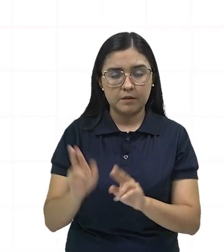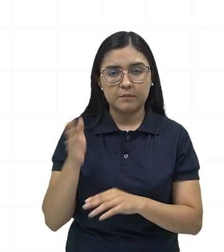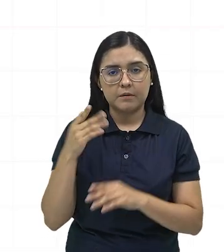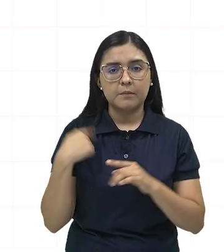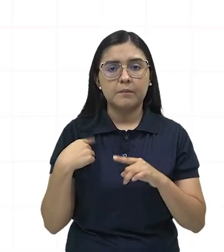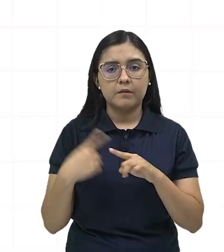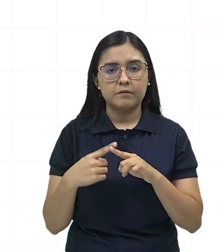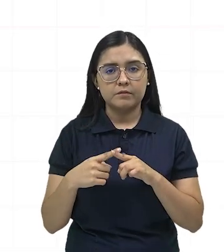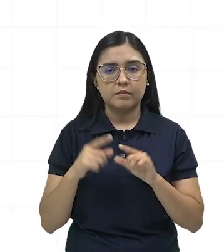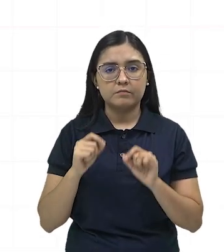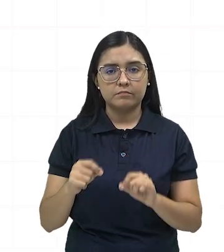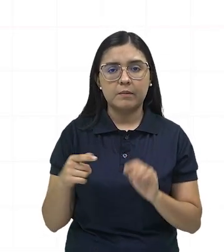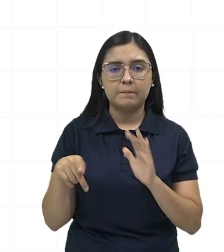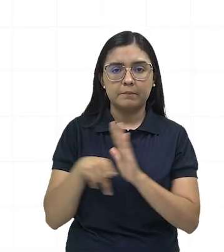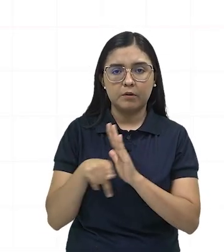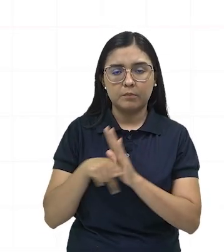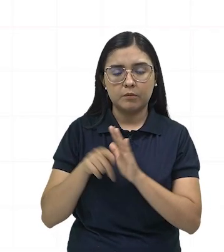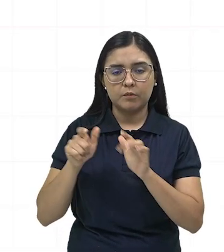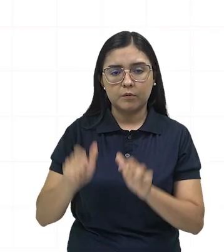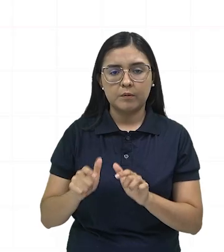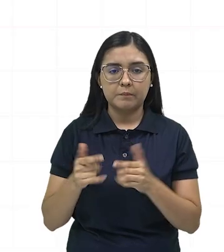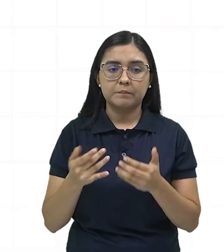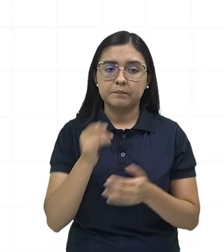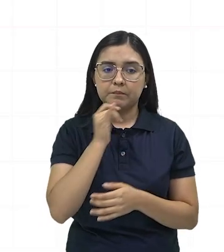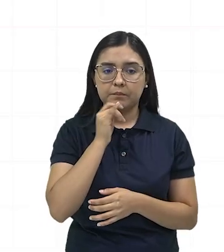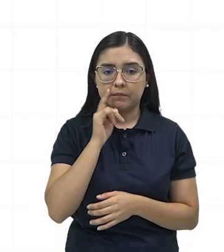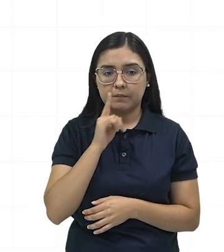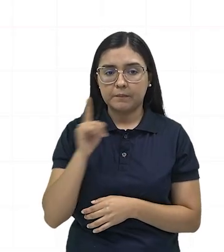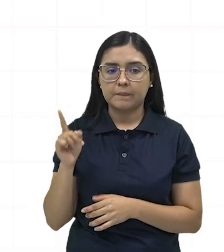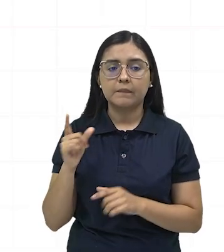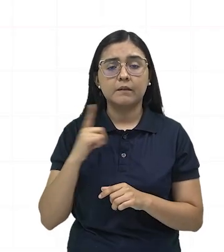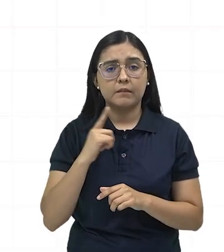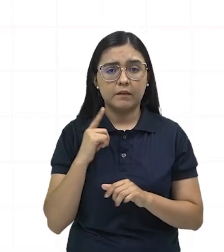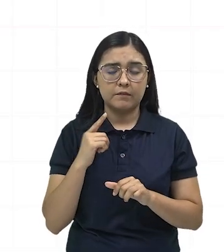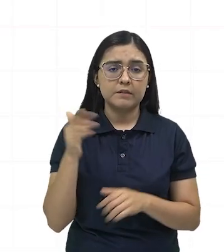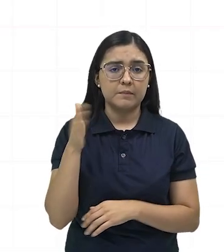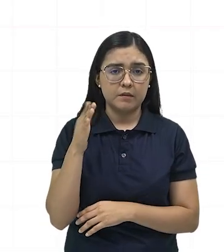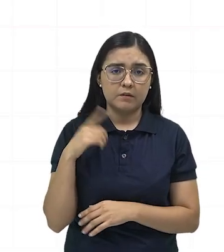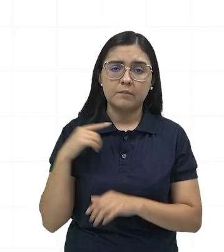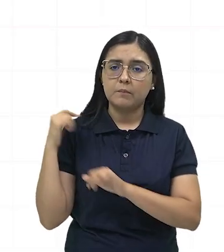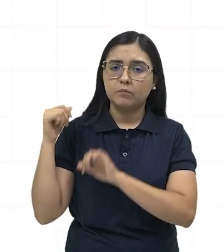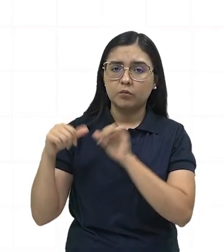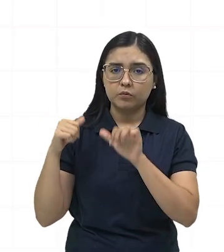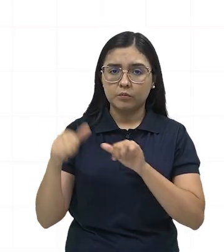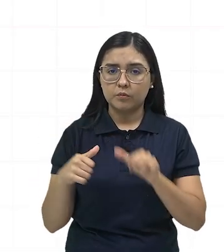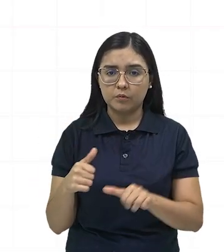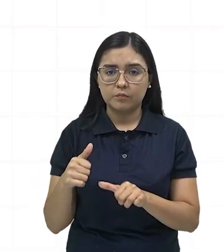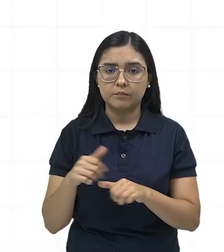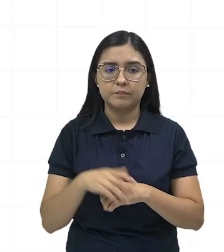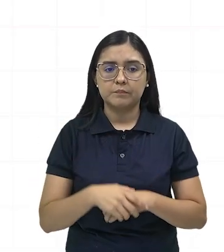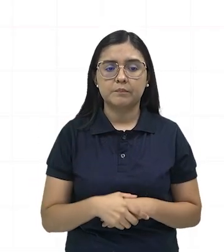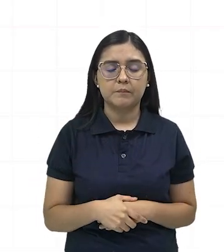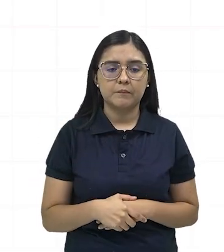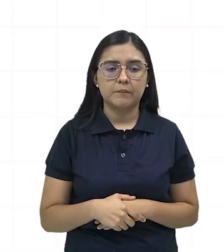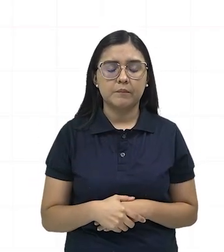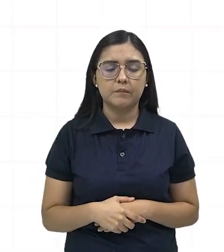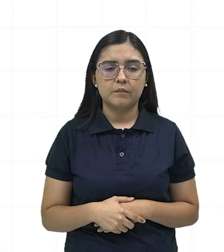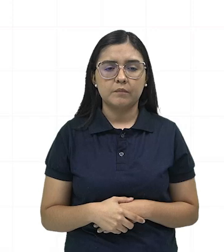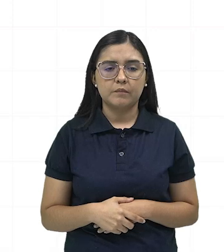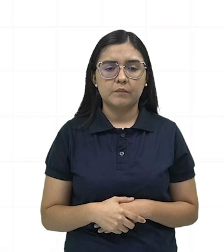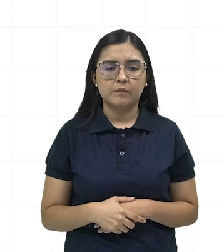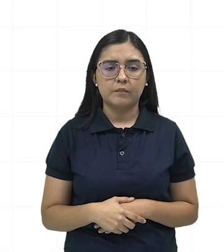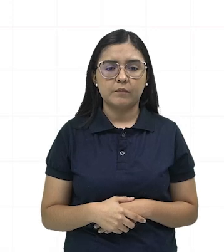nós vamos ter aí a bandeira, que foi, é claro, né, sofrendo modificações com o tempo, não só, ela não surgiu na Revolução Americana,